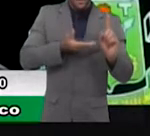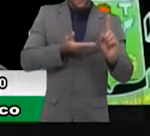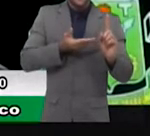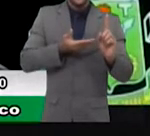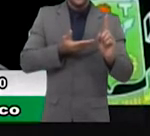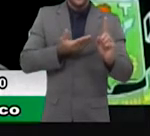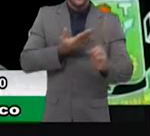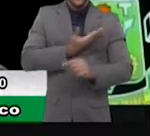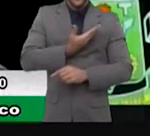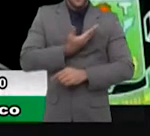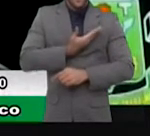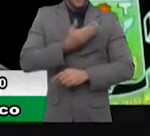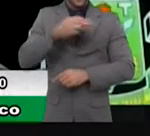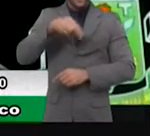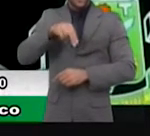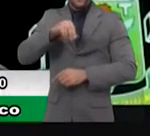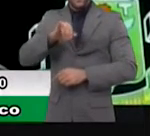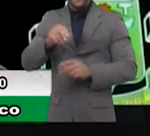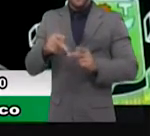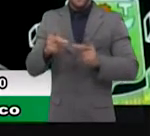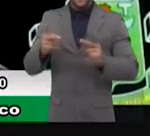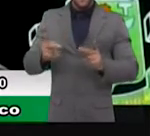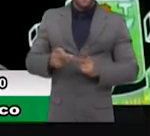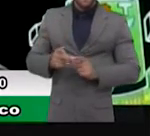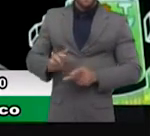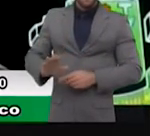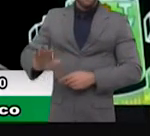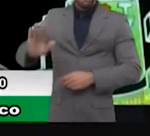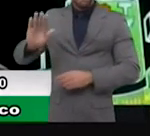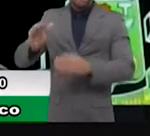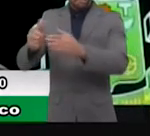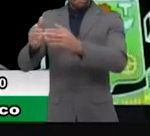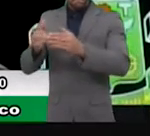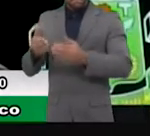companheiro Ni da Pizzaria. Questão de ordem, nobre vereador